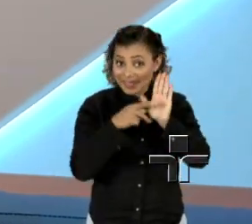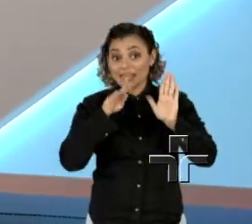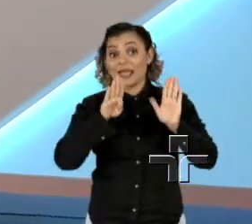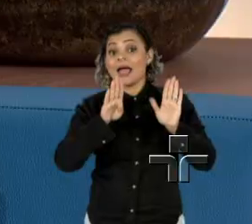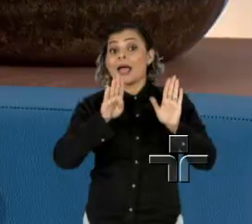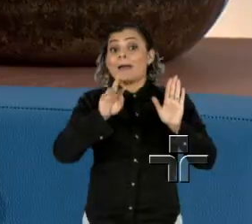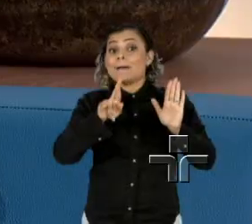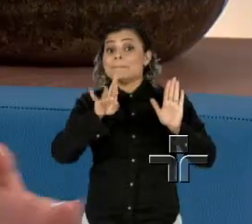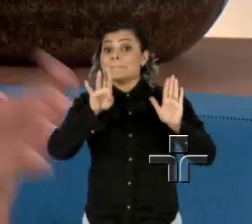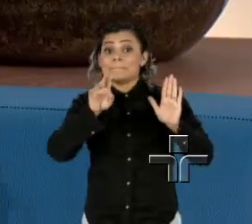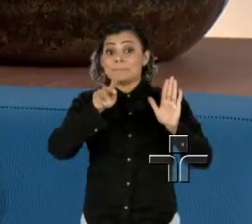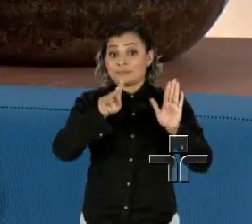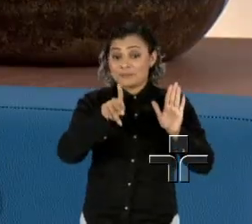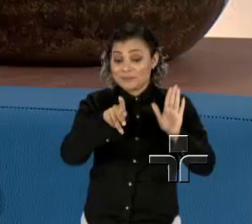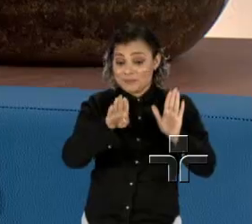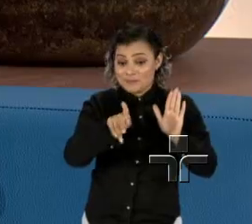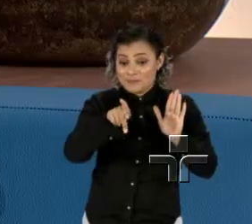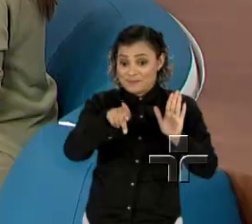os simbióticos,